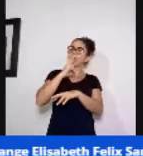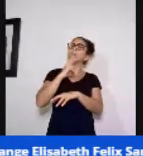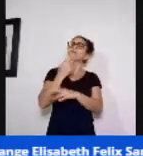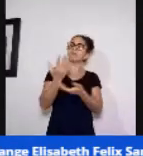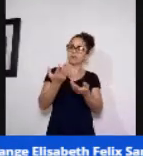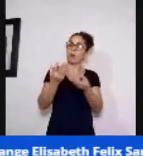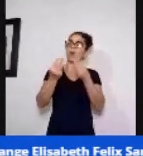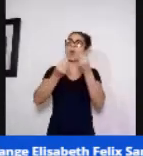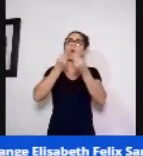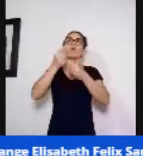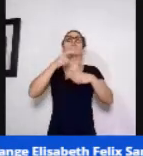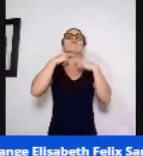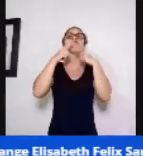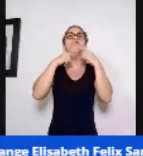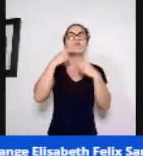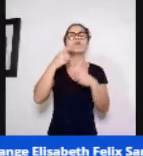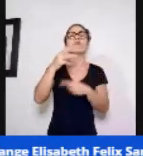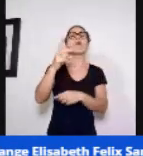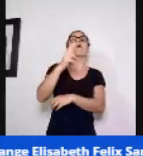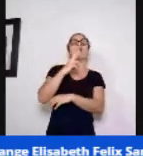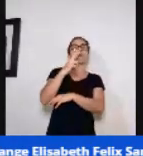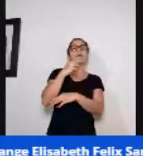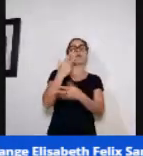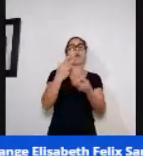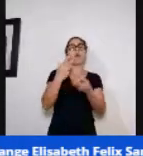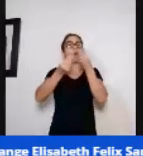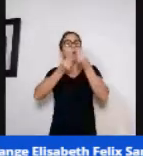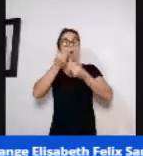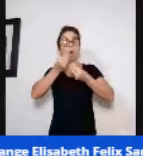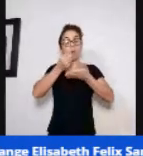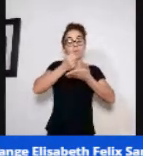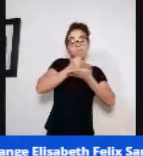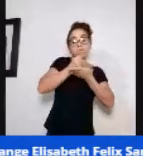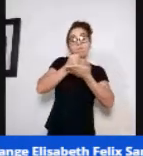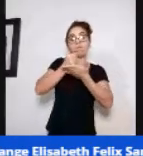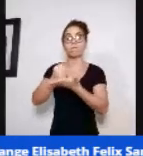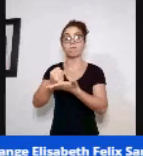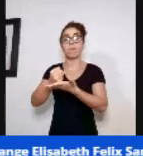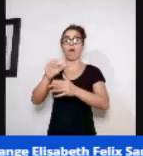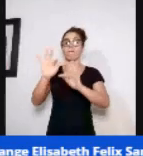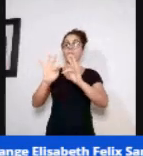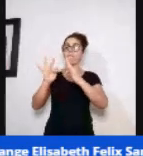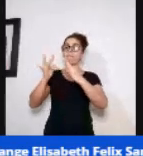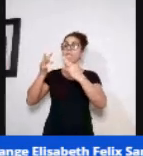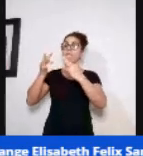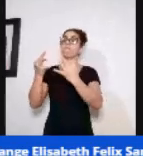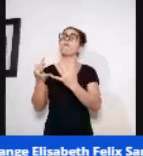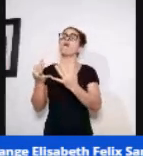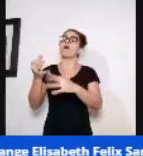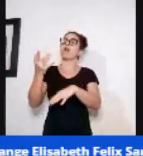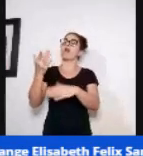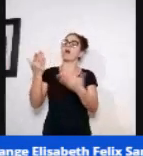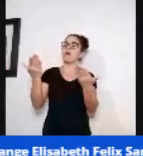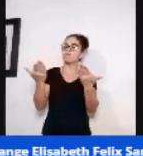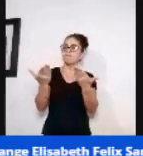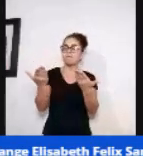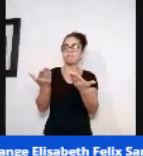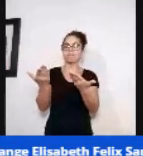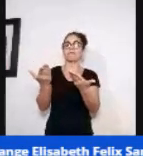estão em como dar esse suporte para os pais nessa situação e não deixando de ter